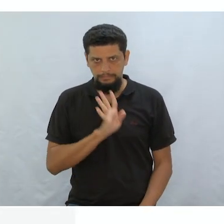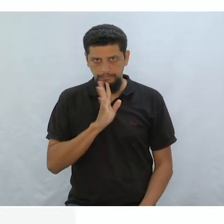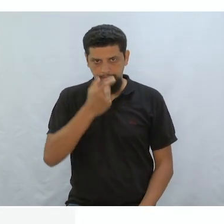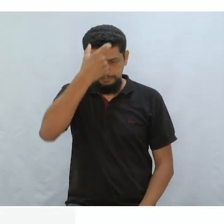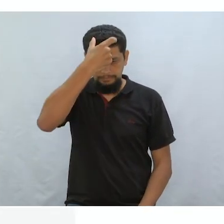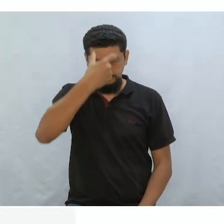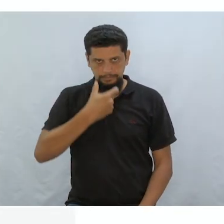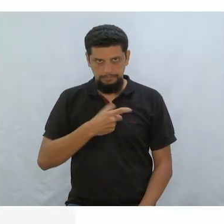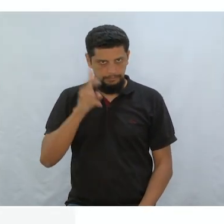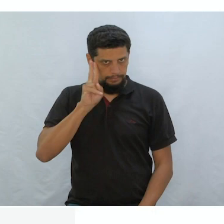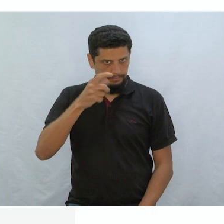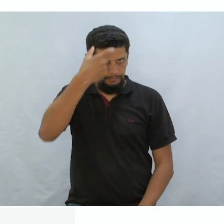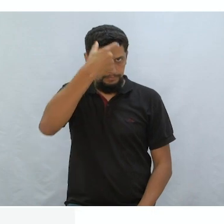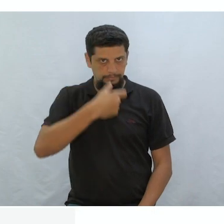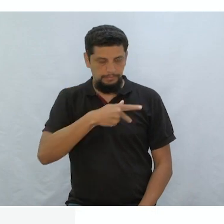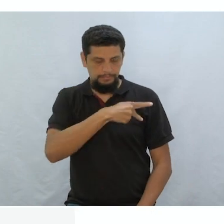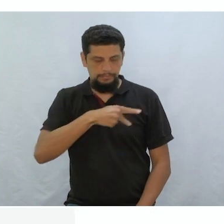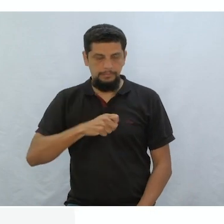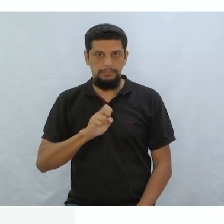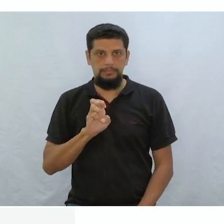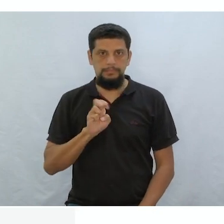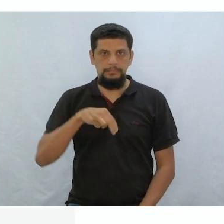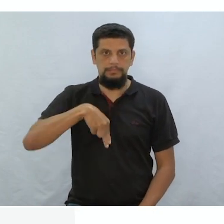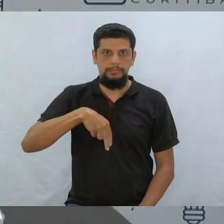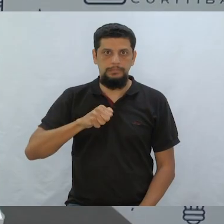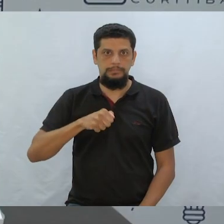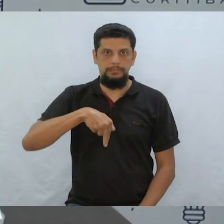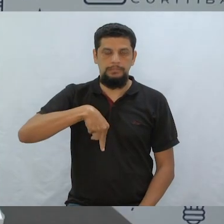Vocês lembram de mim? Eu sou a professora Emanuele.